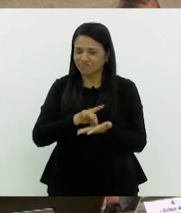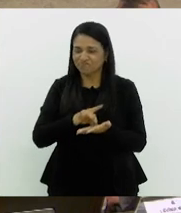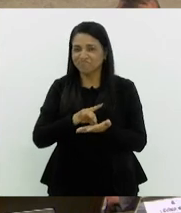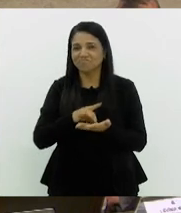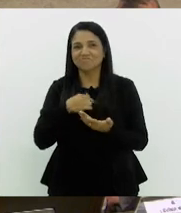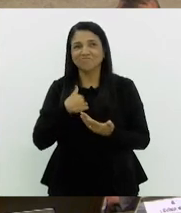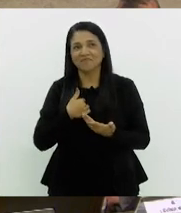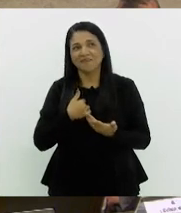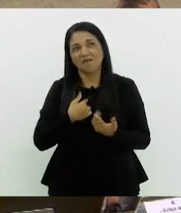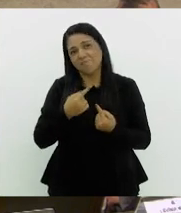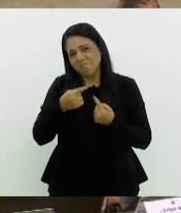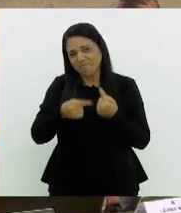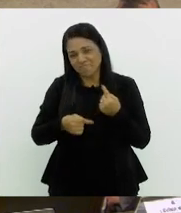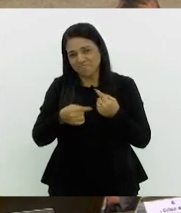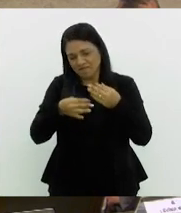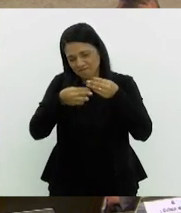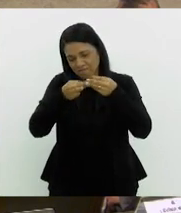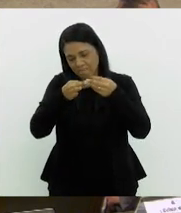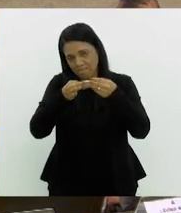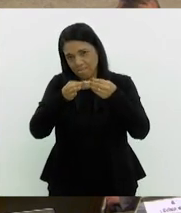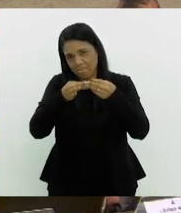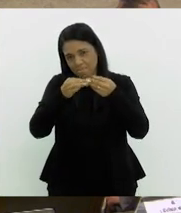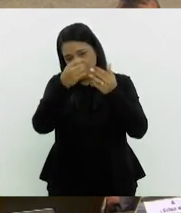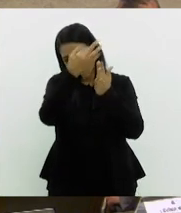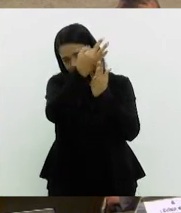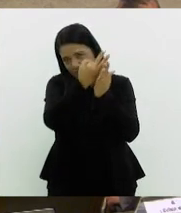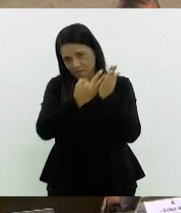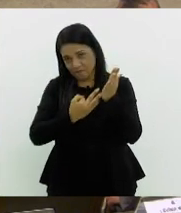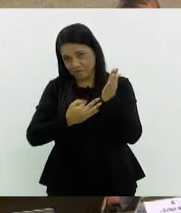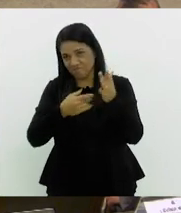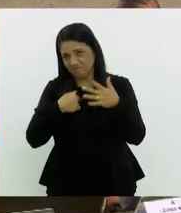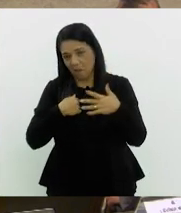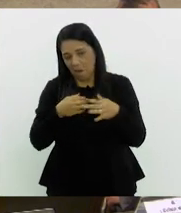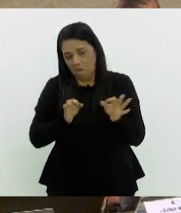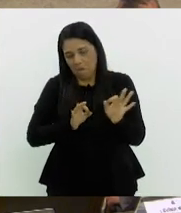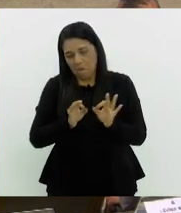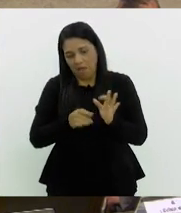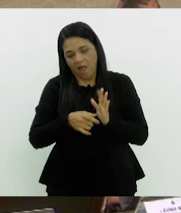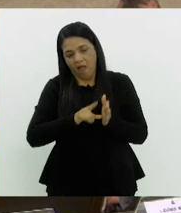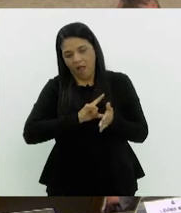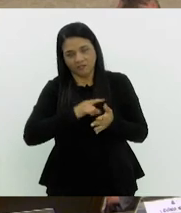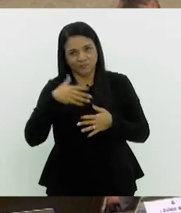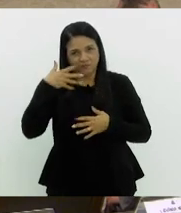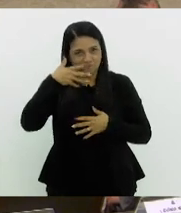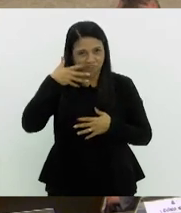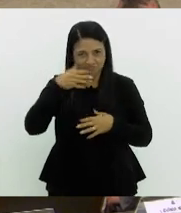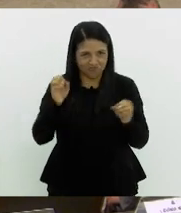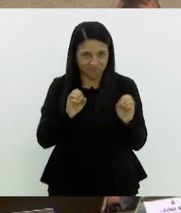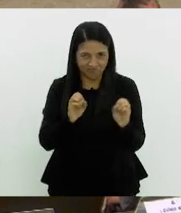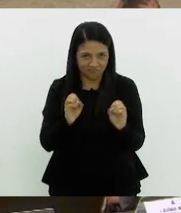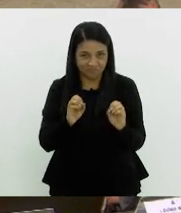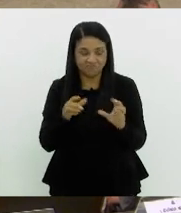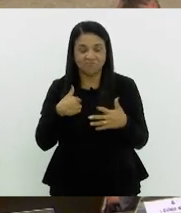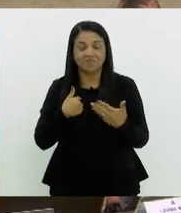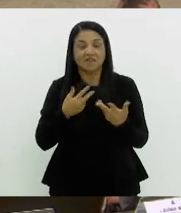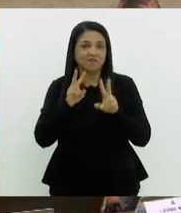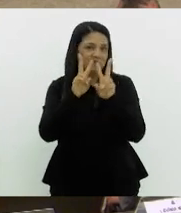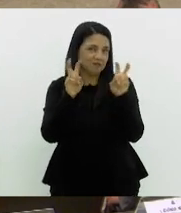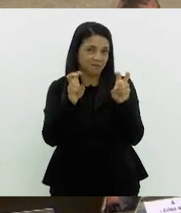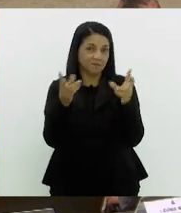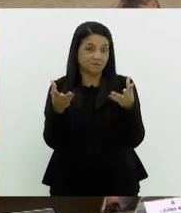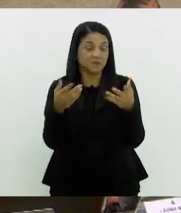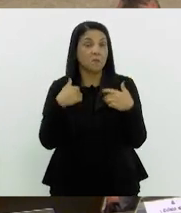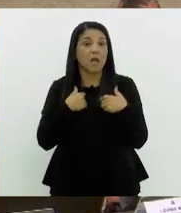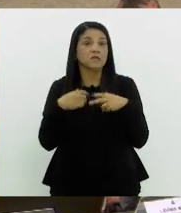estava preparado para falar, palestrar aqui sobre a matéria, mas o